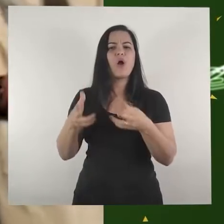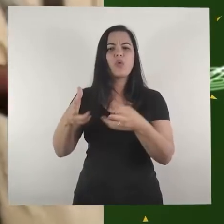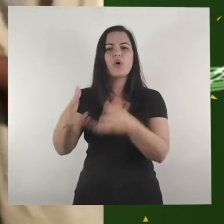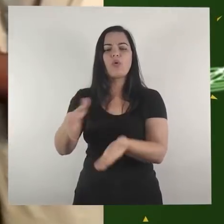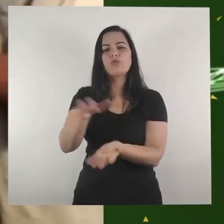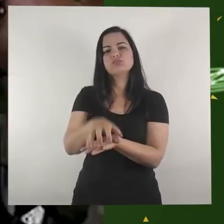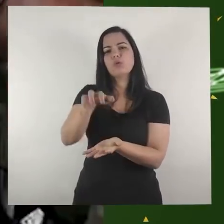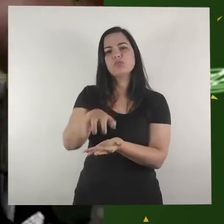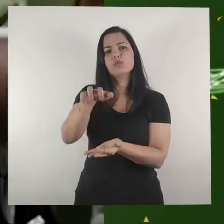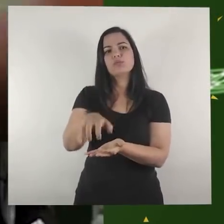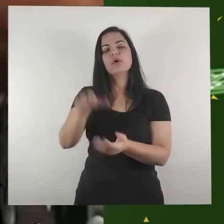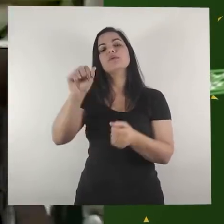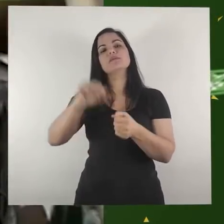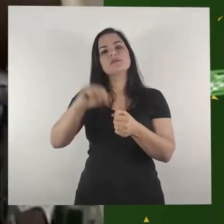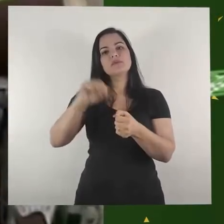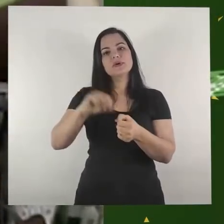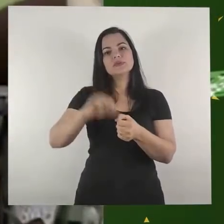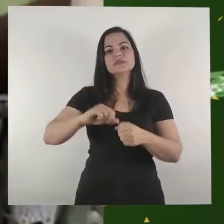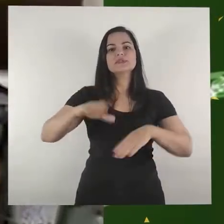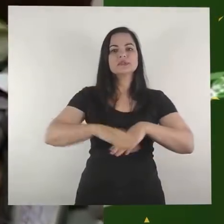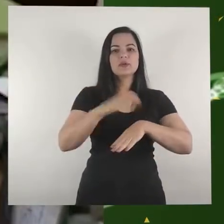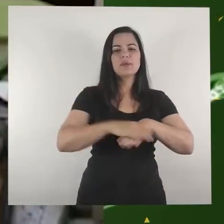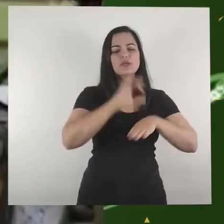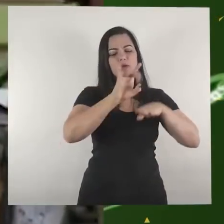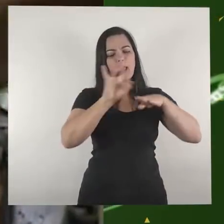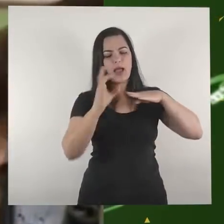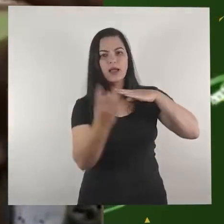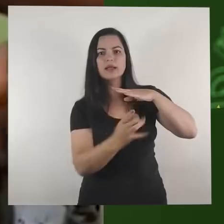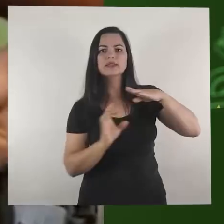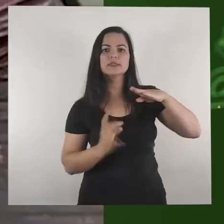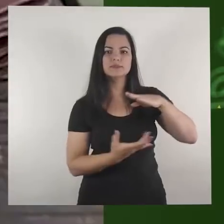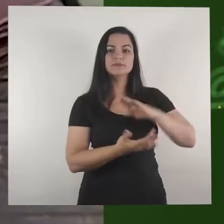é cortado para fazer cada parte do sapato.